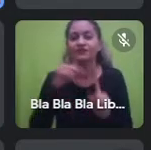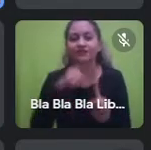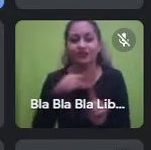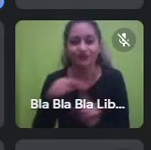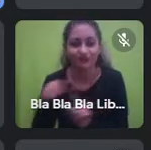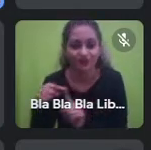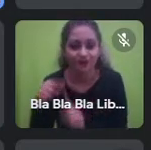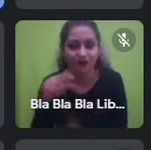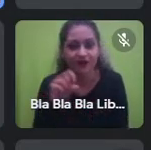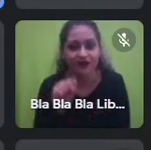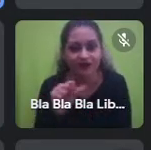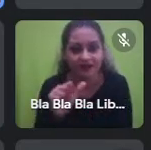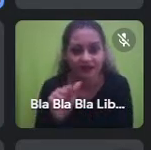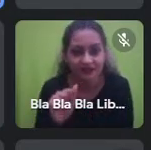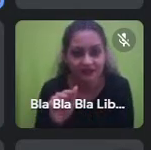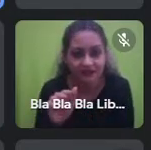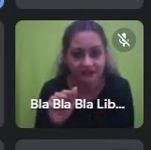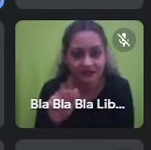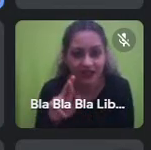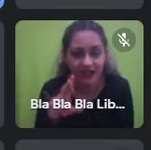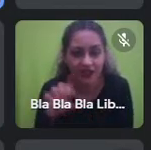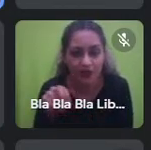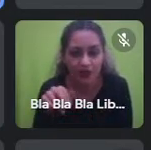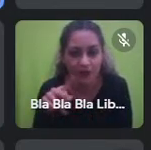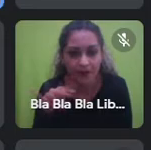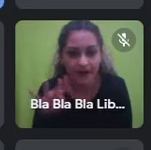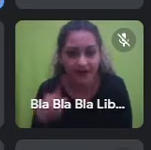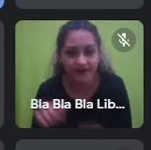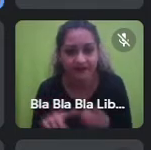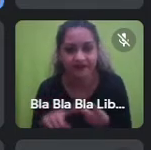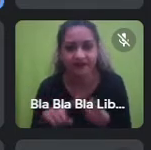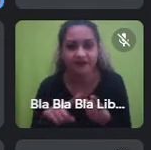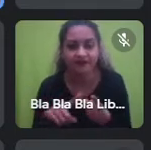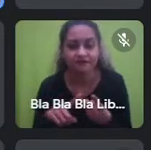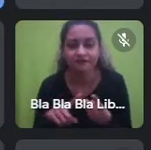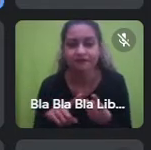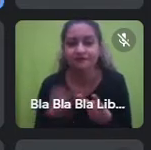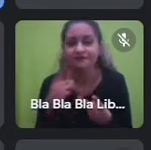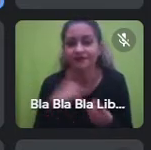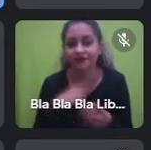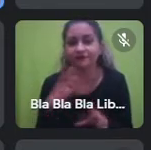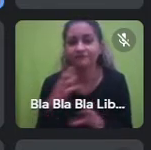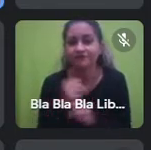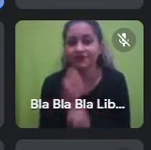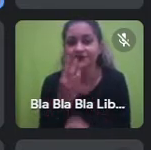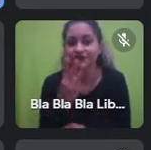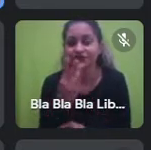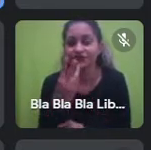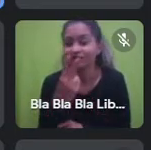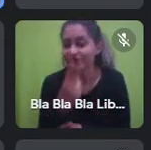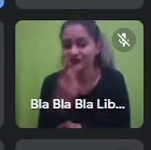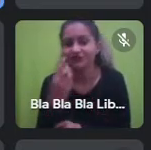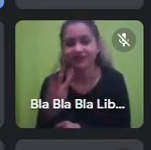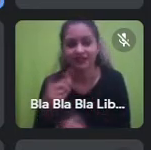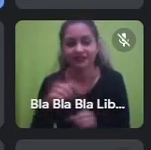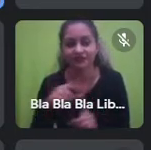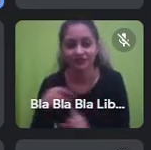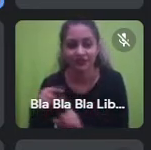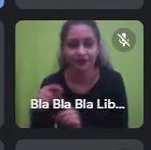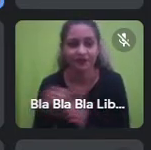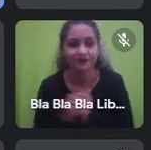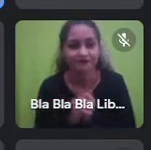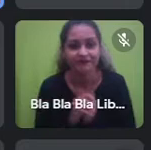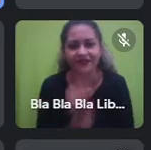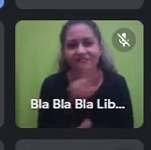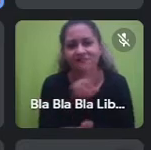Satanoperca, Jurupari, né? Foram 23 indivíduos, o Retroculus,